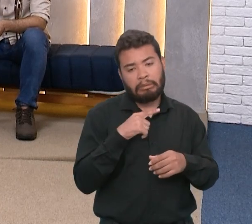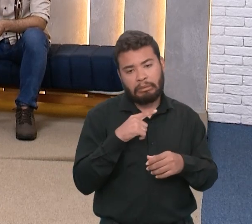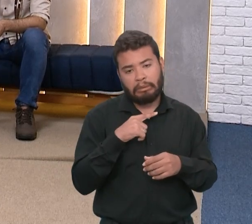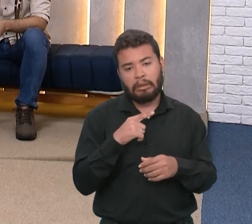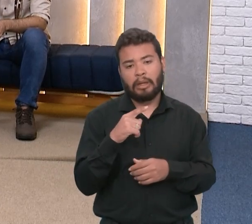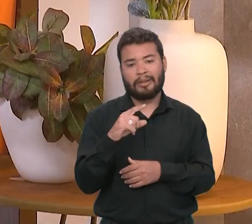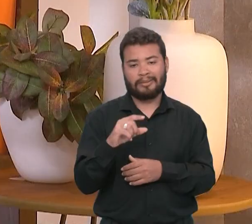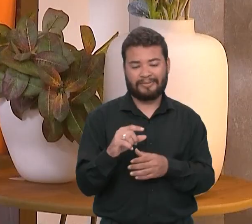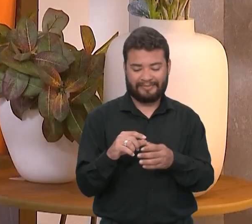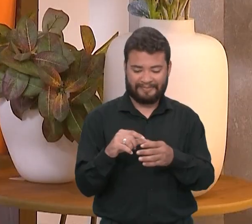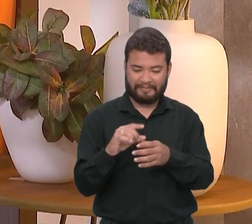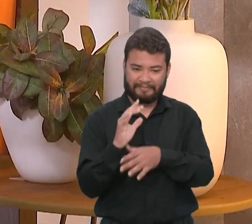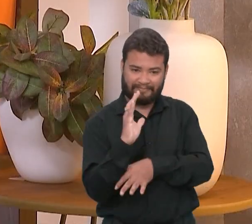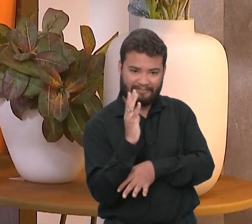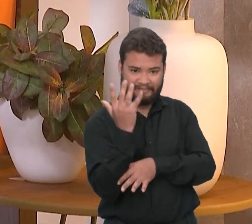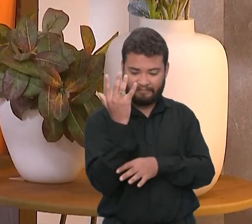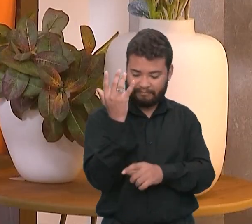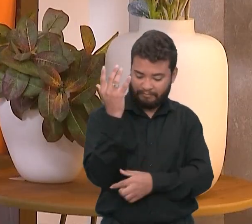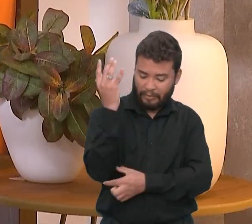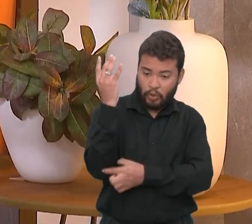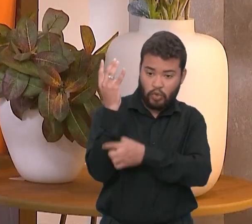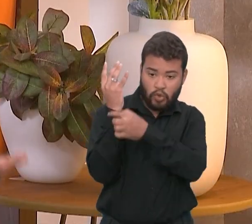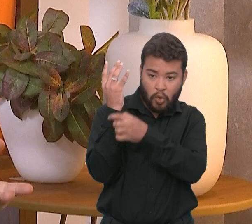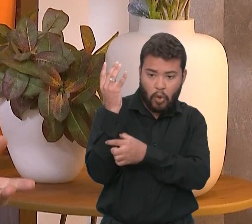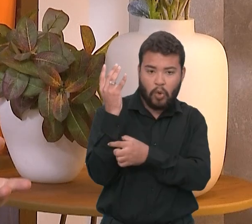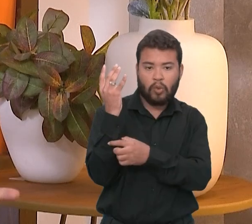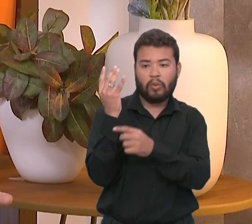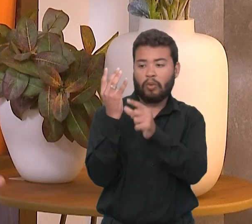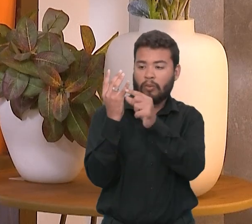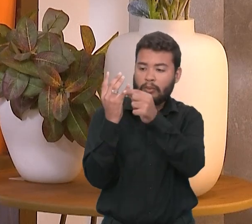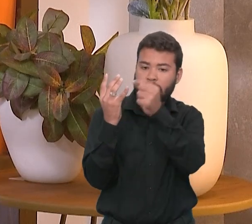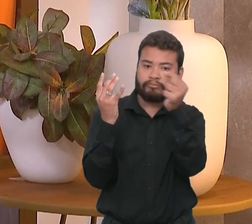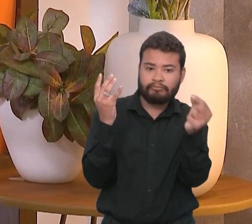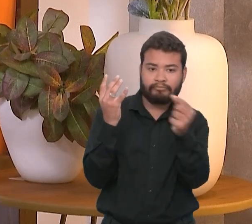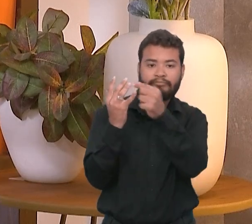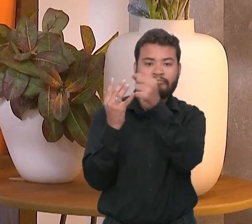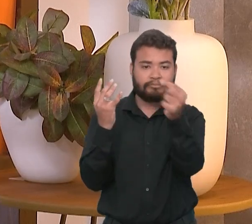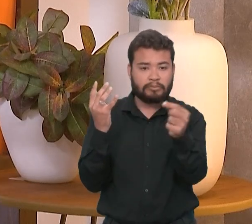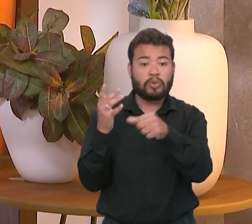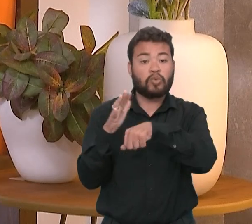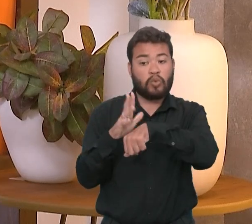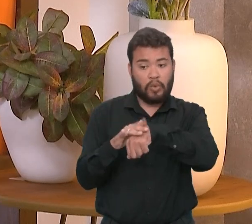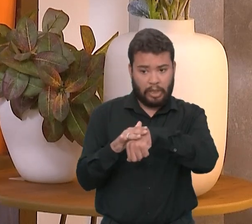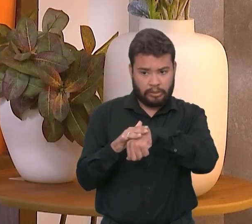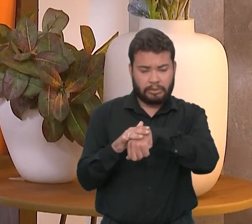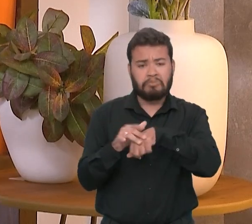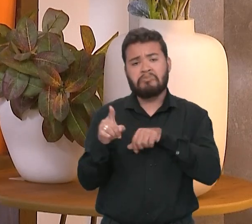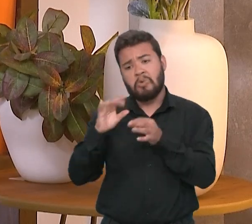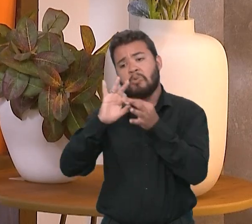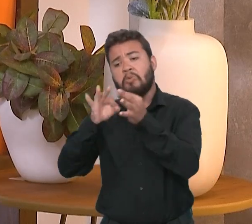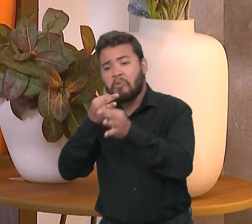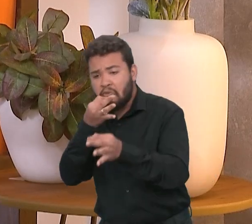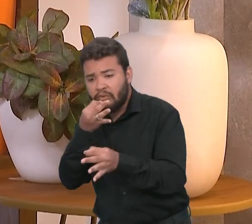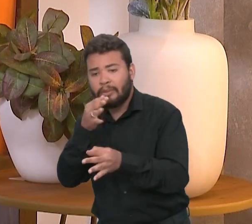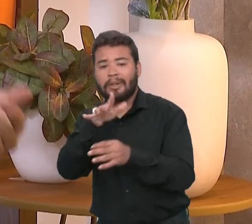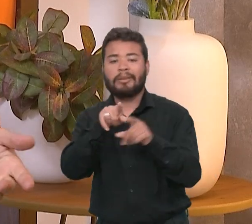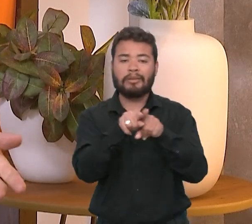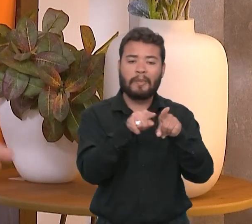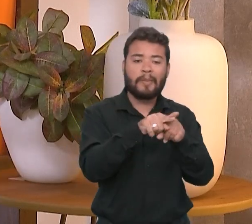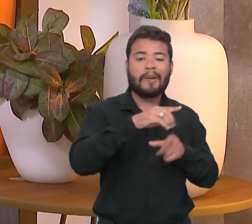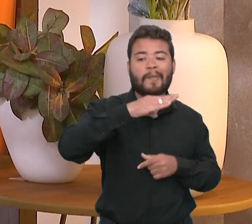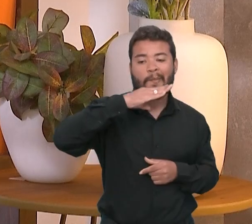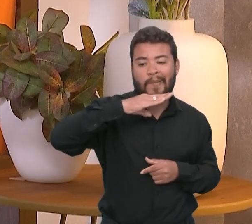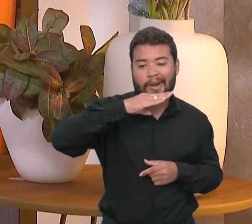né, principalmente nos ramos dessas plantas, mas não só das uvas. Ele também pode causar na mangueira, ele pode causar em